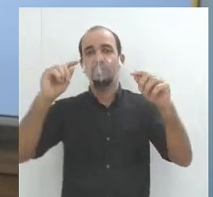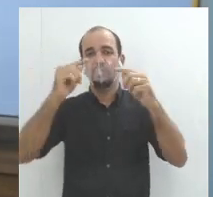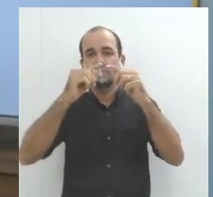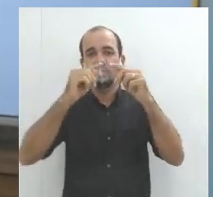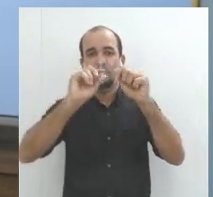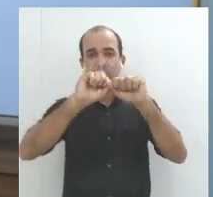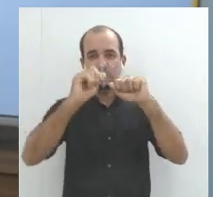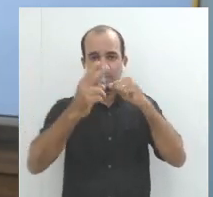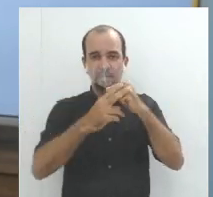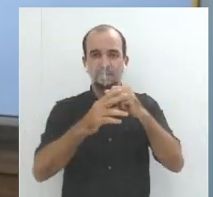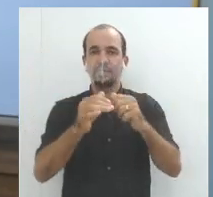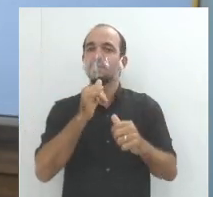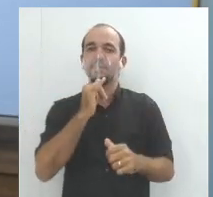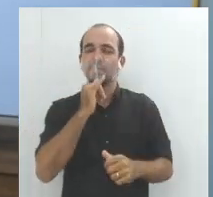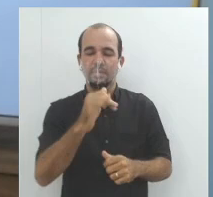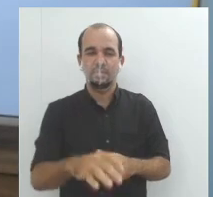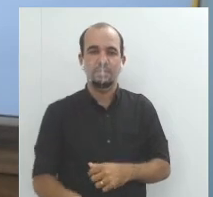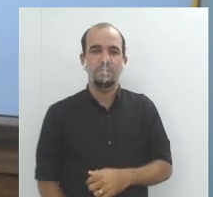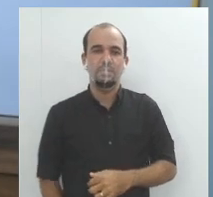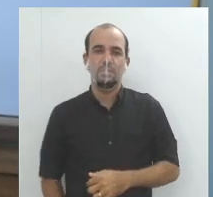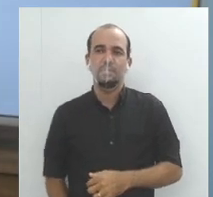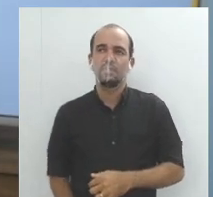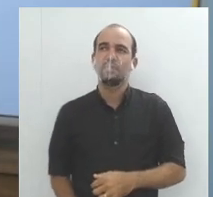quando anoiteceu,